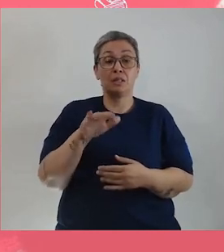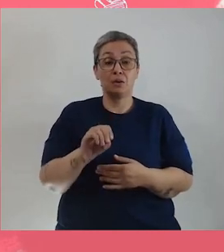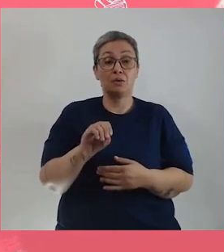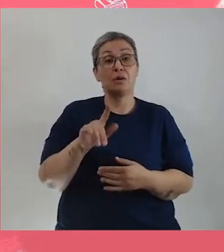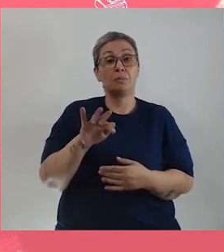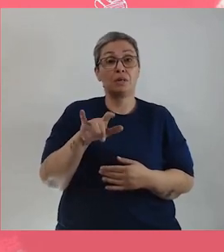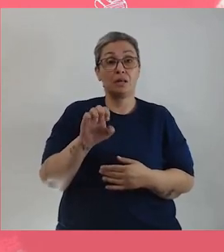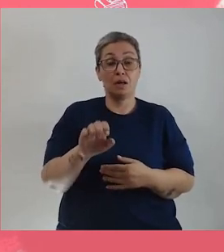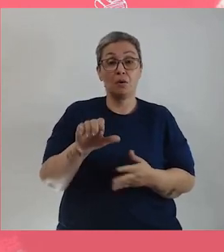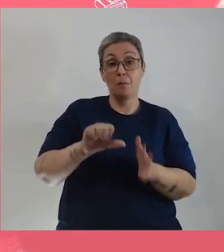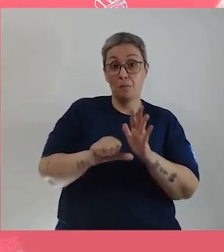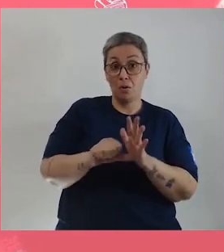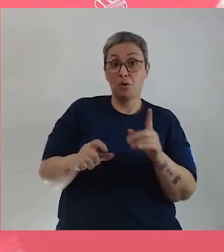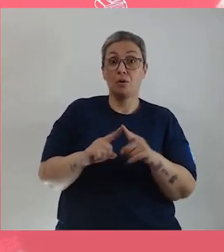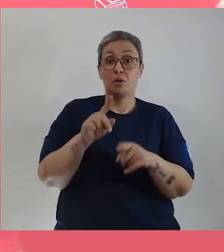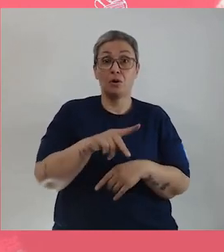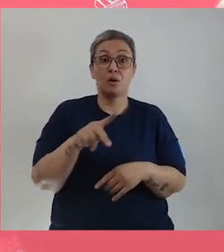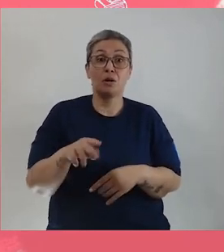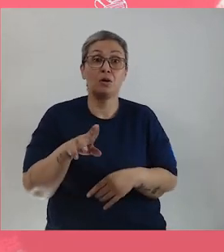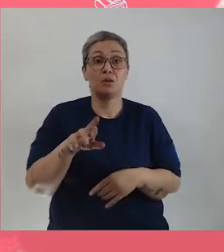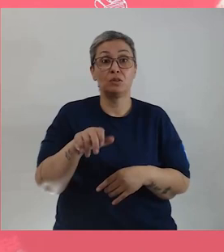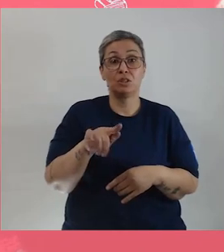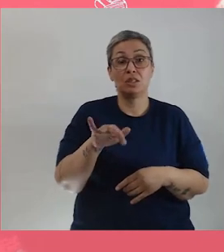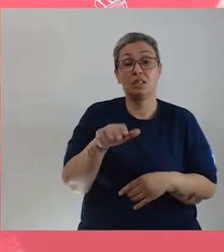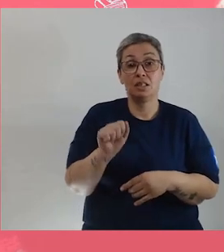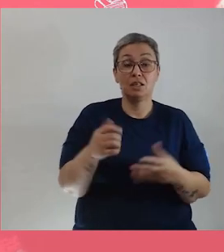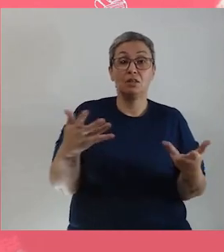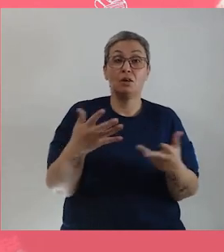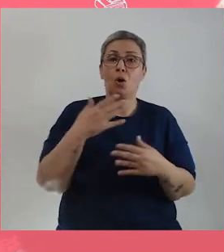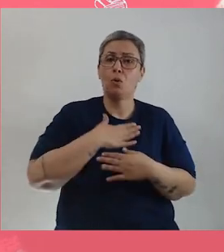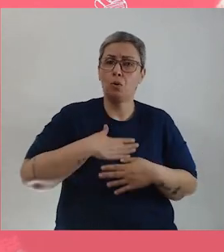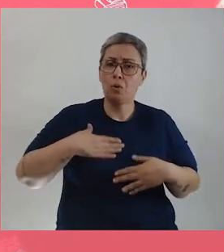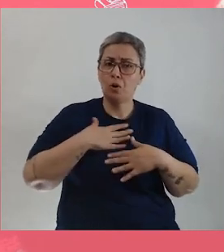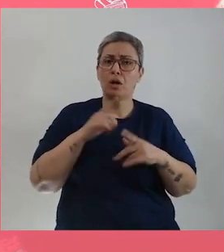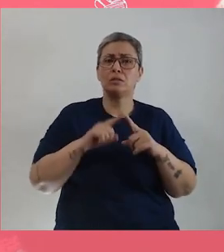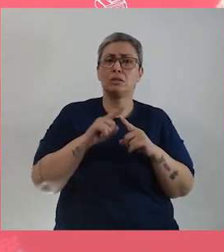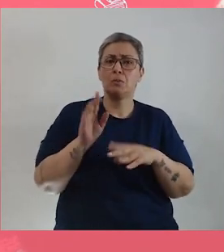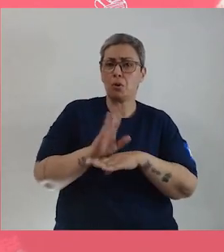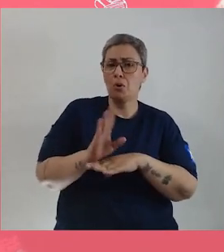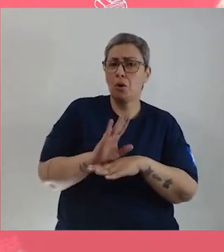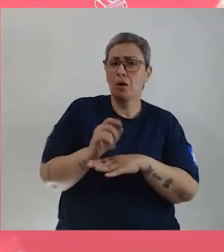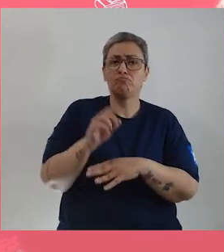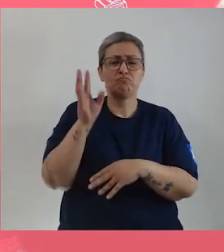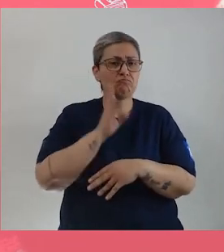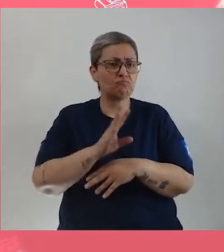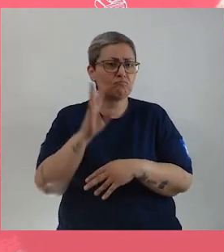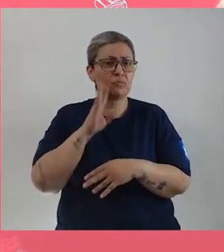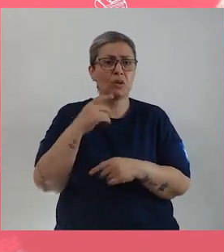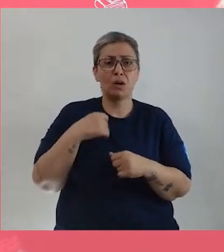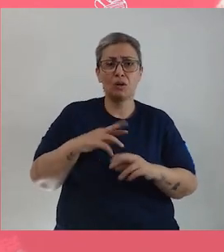o Polo, e com a professora Rogéria. Nós gostamos muito dessa sessão, muito